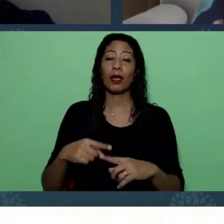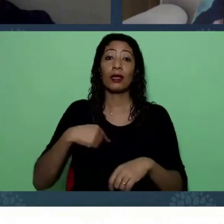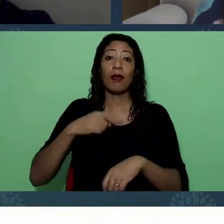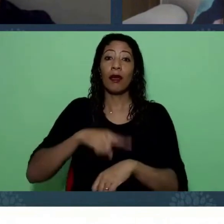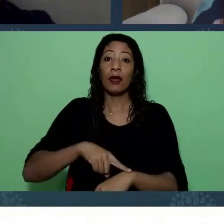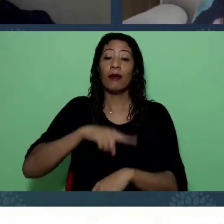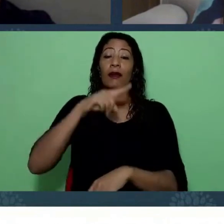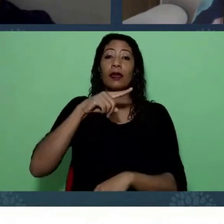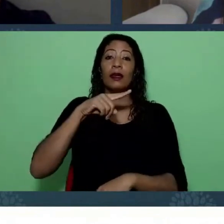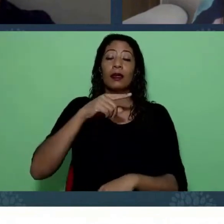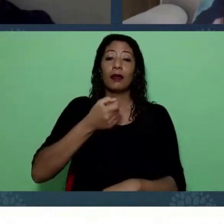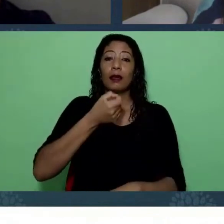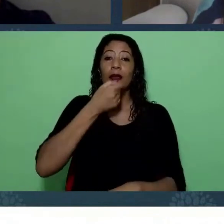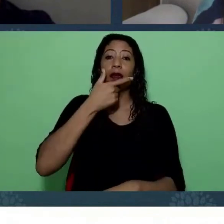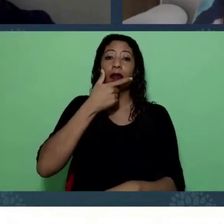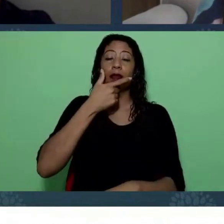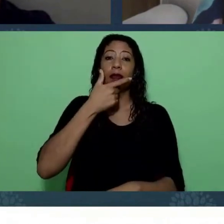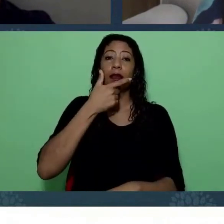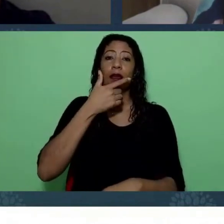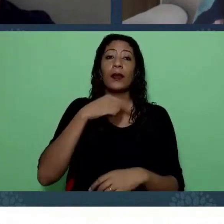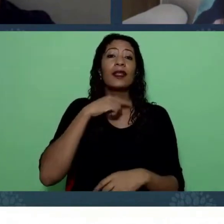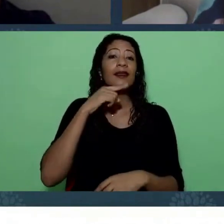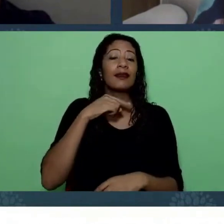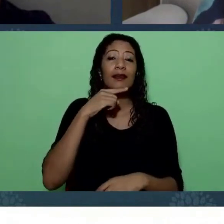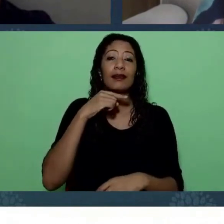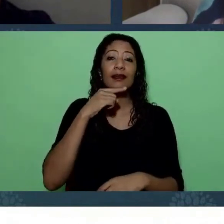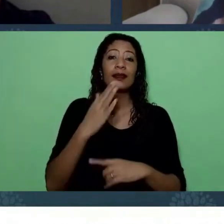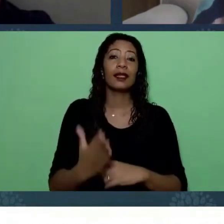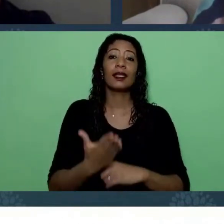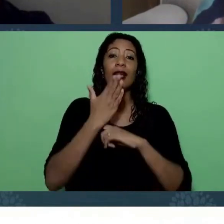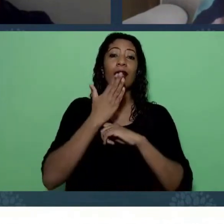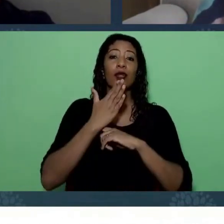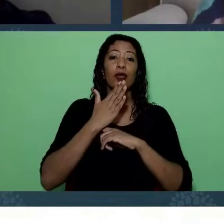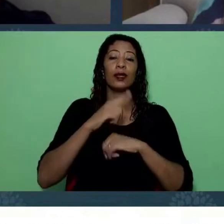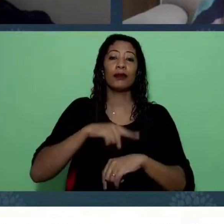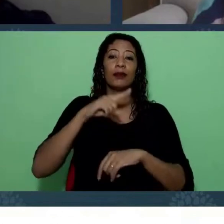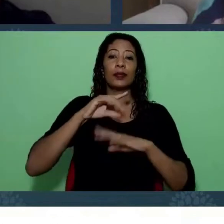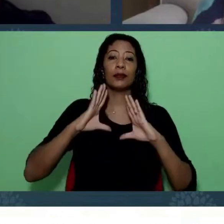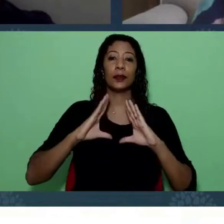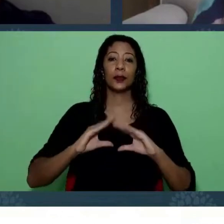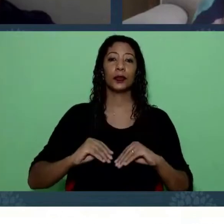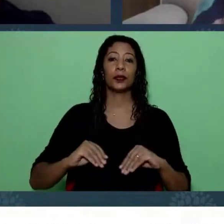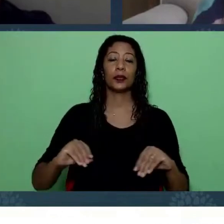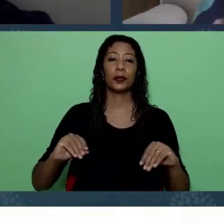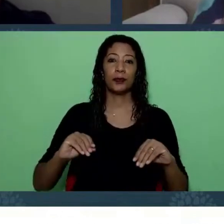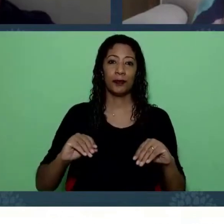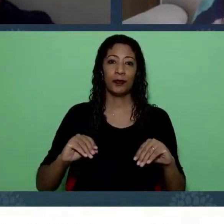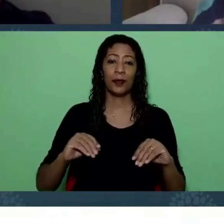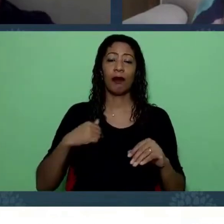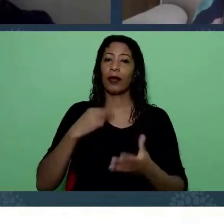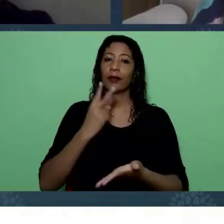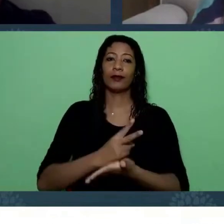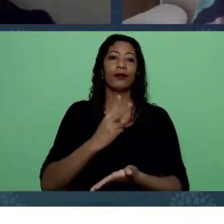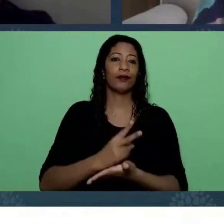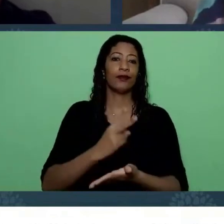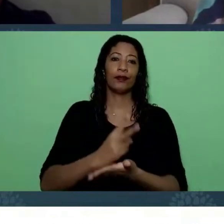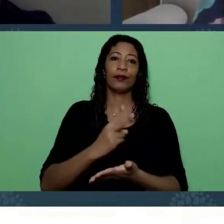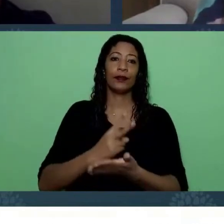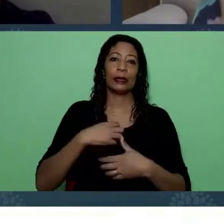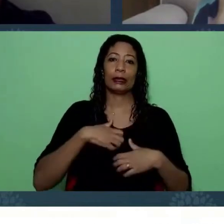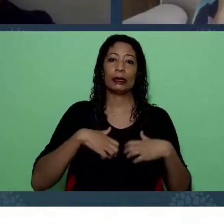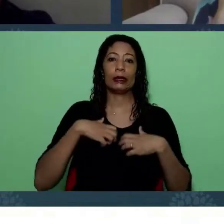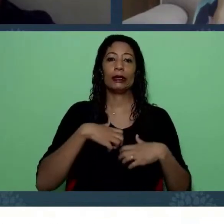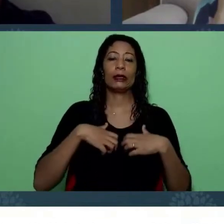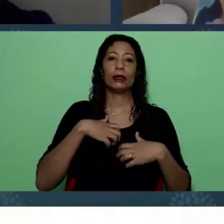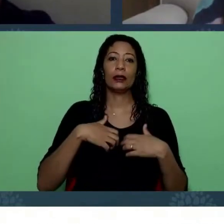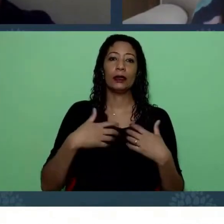ter o benefício da melhora dos sintomas naquele momento e vai continuar se sentindo mal. Então, o